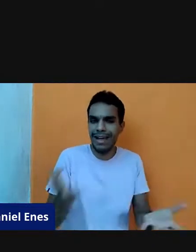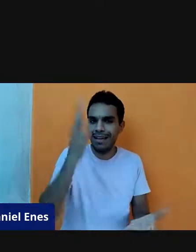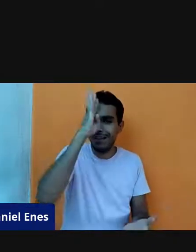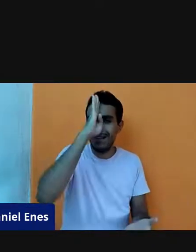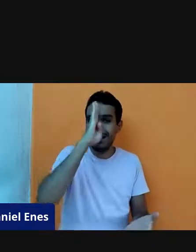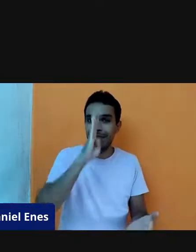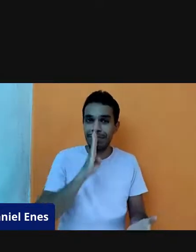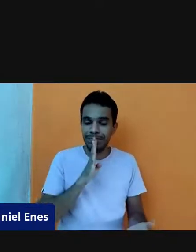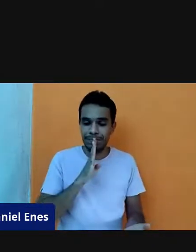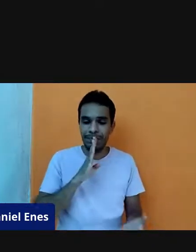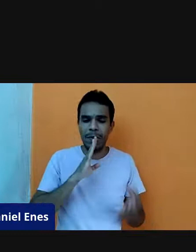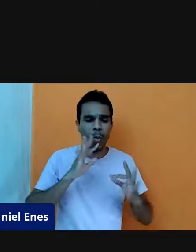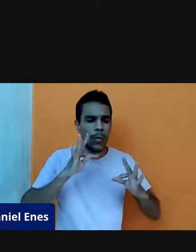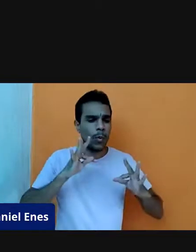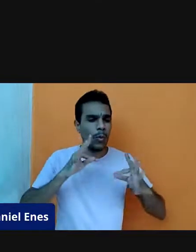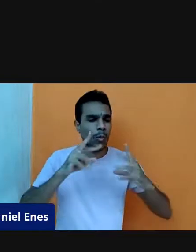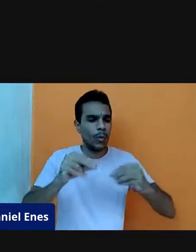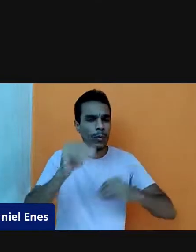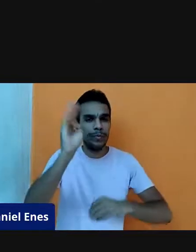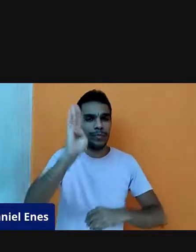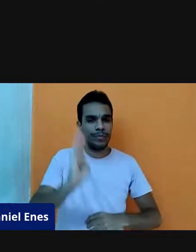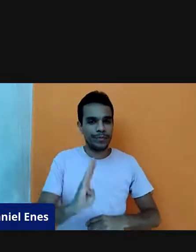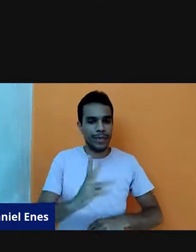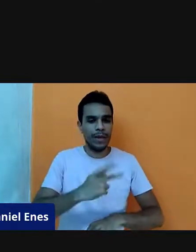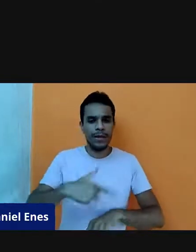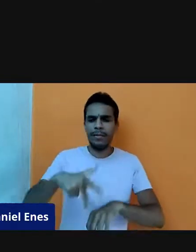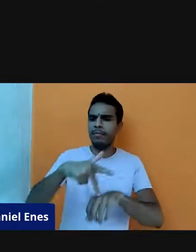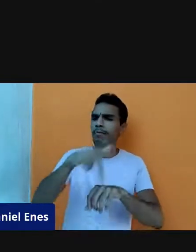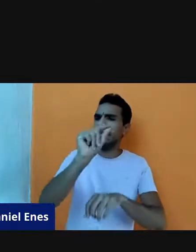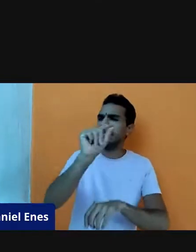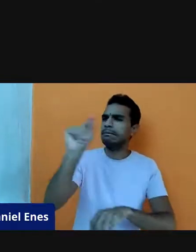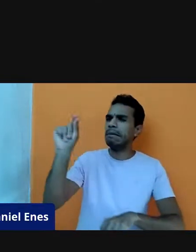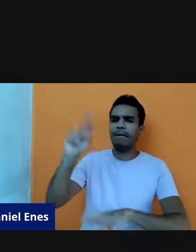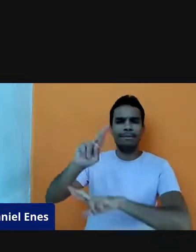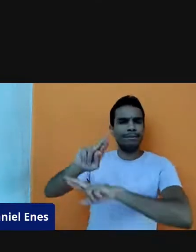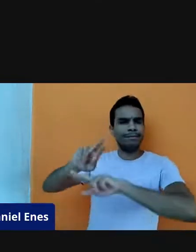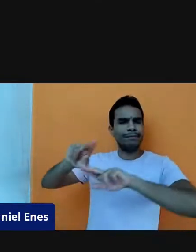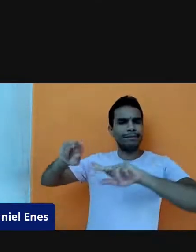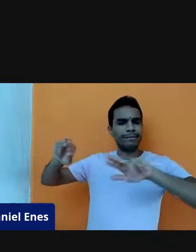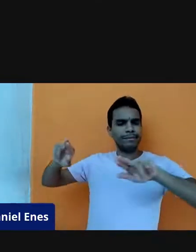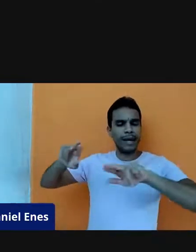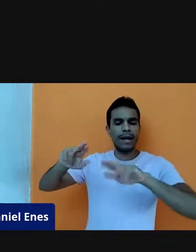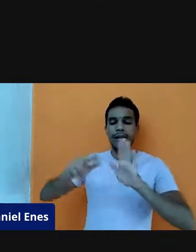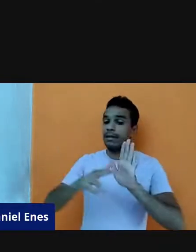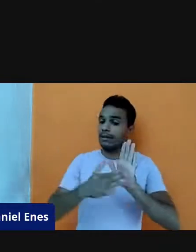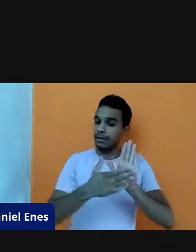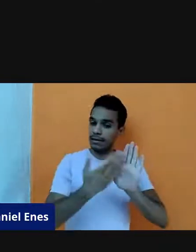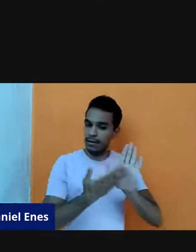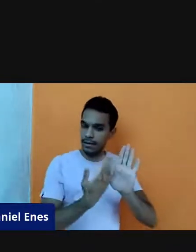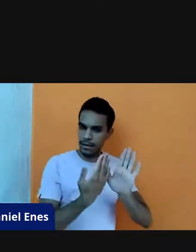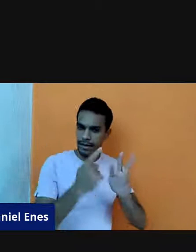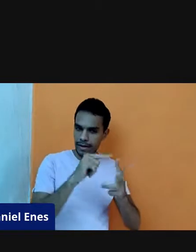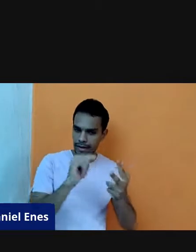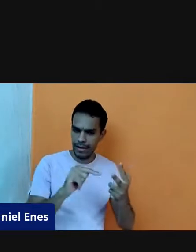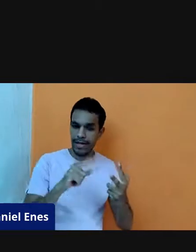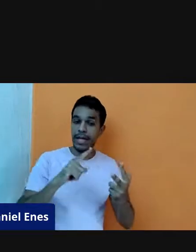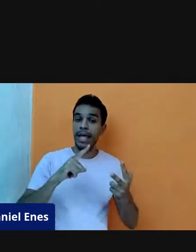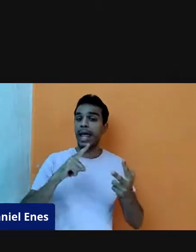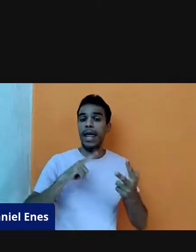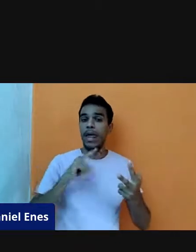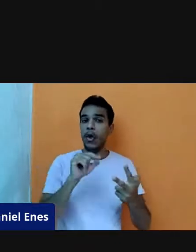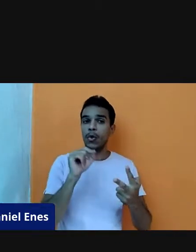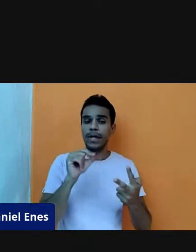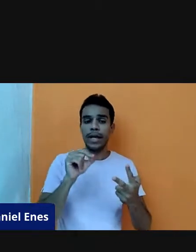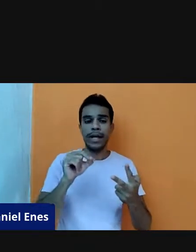por todo o Brasil e países diversos. As revistas tem o caráter de disseminar